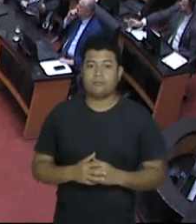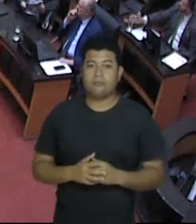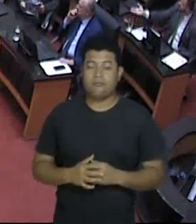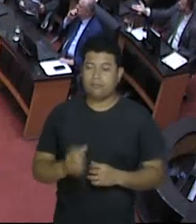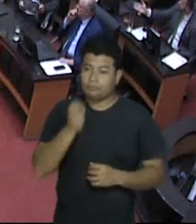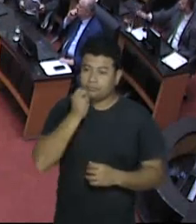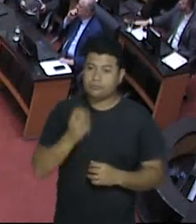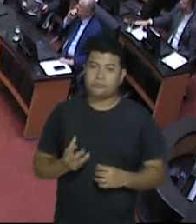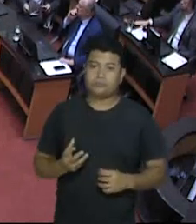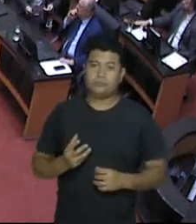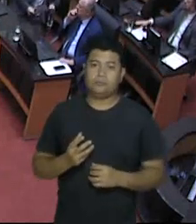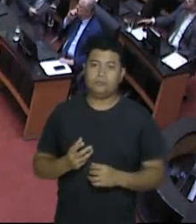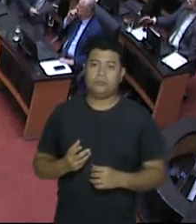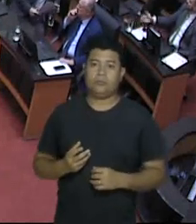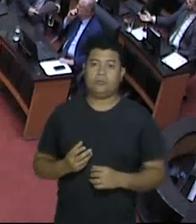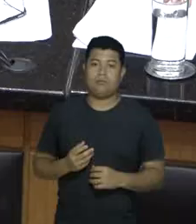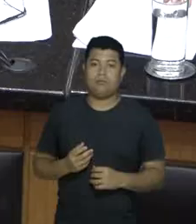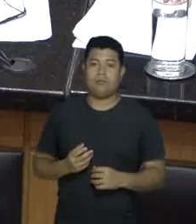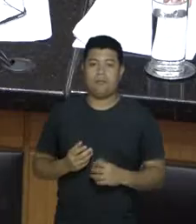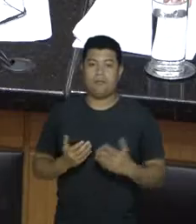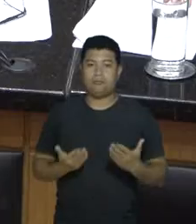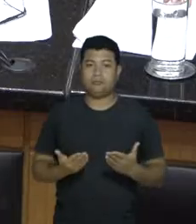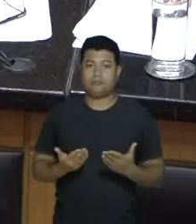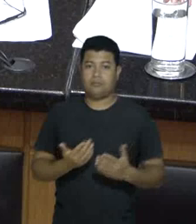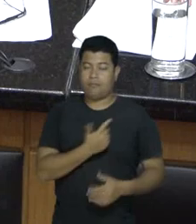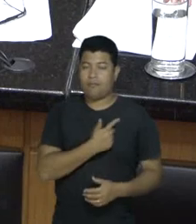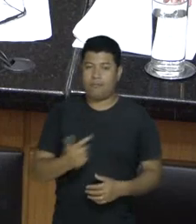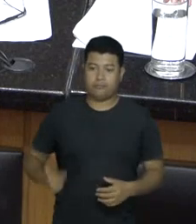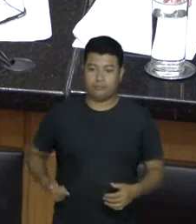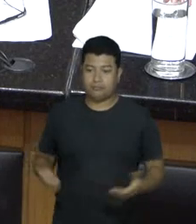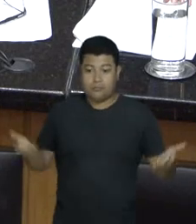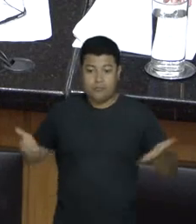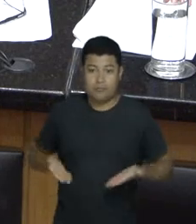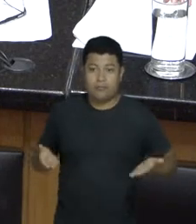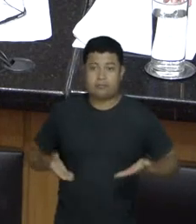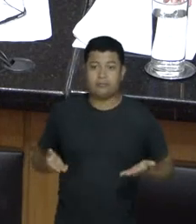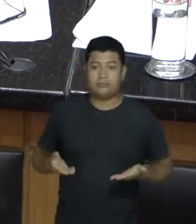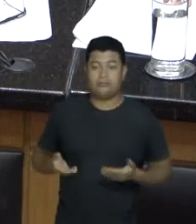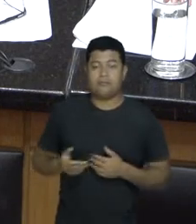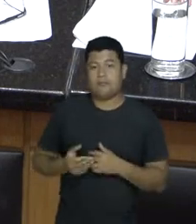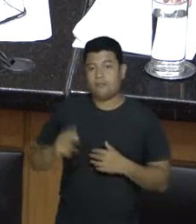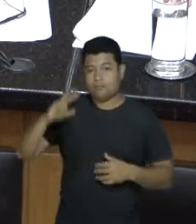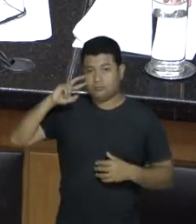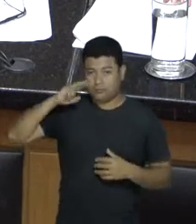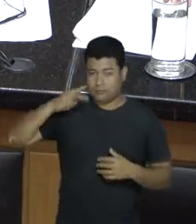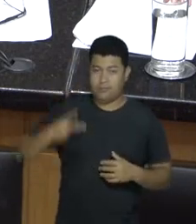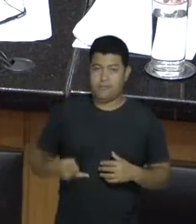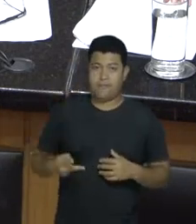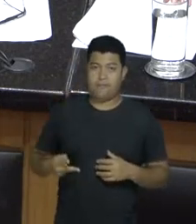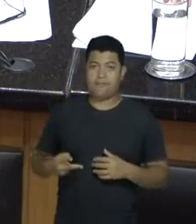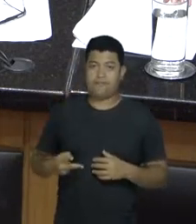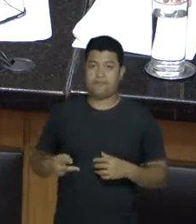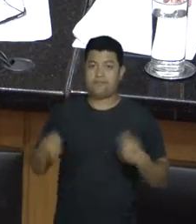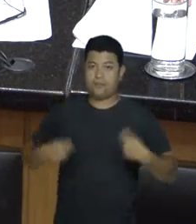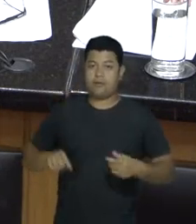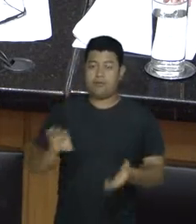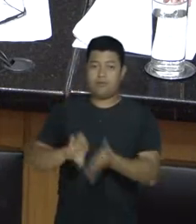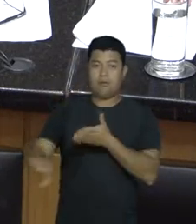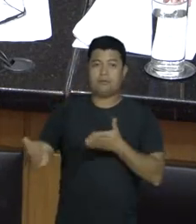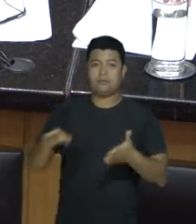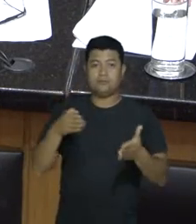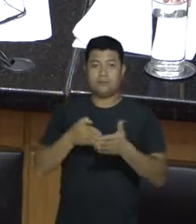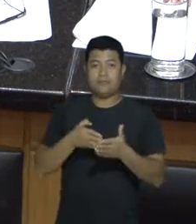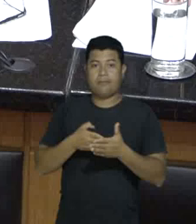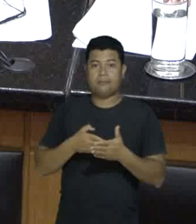e que bom que o atual governo, ele reconhece de que tem que ser derrubado o veto